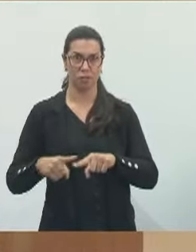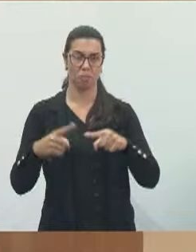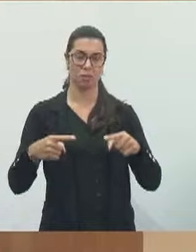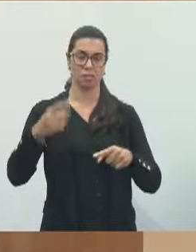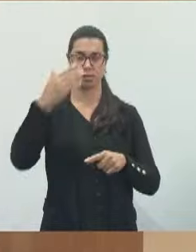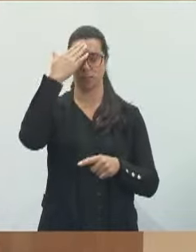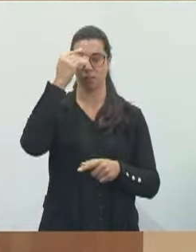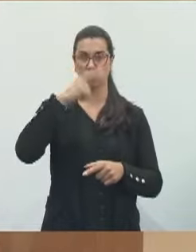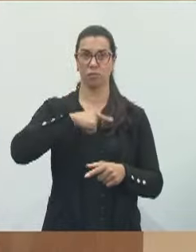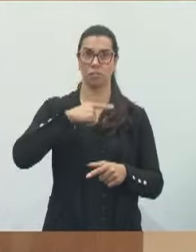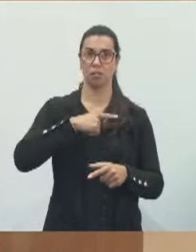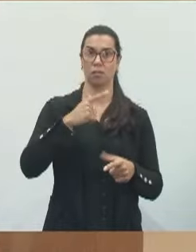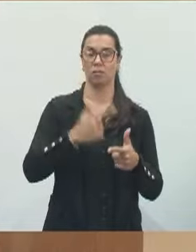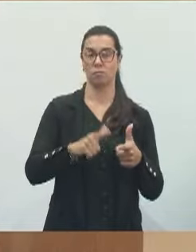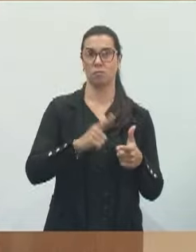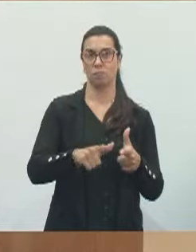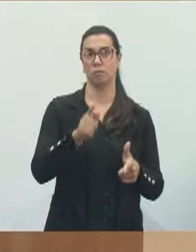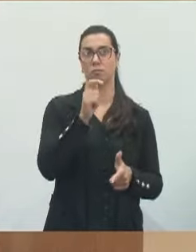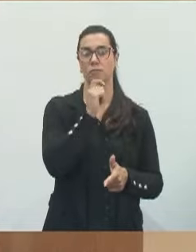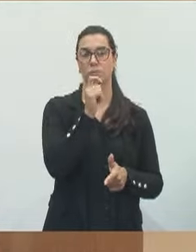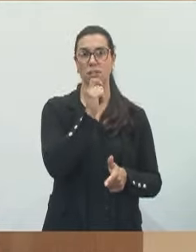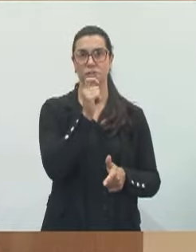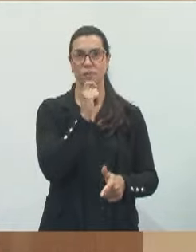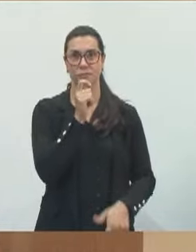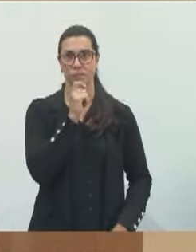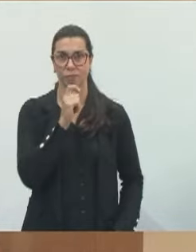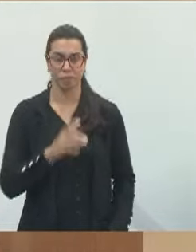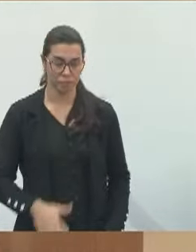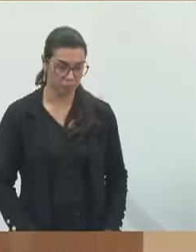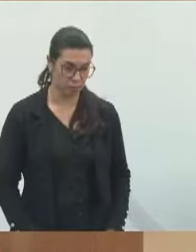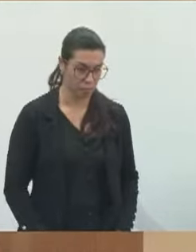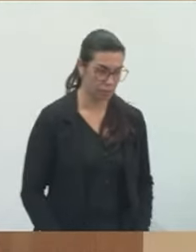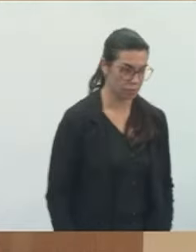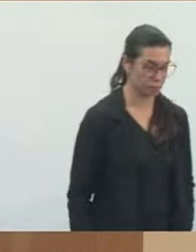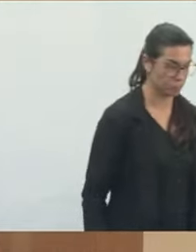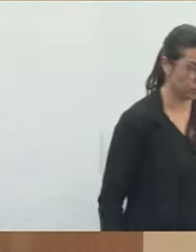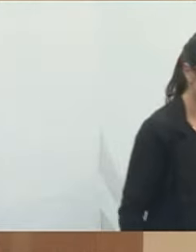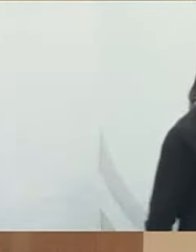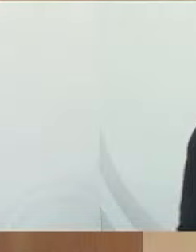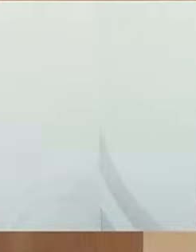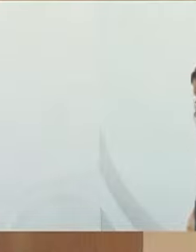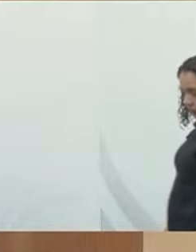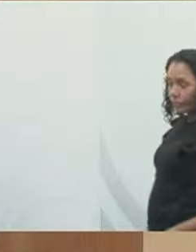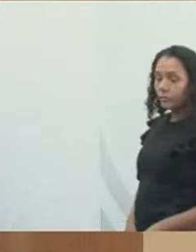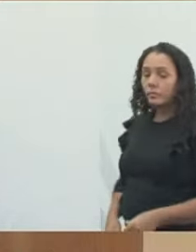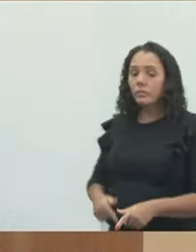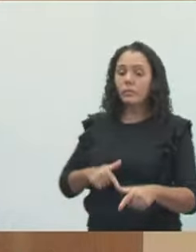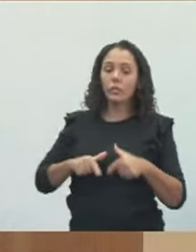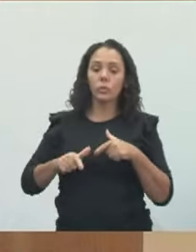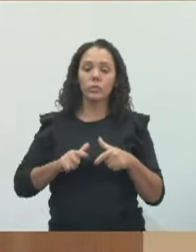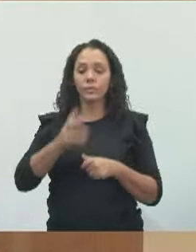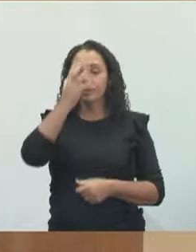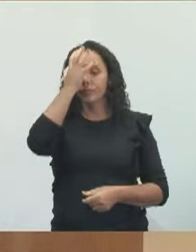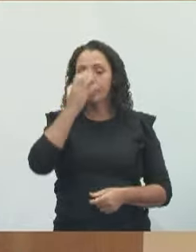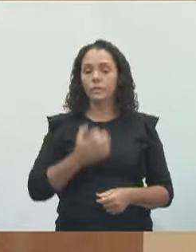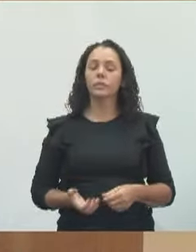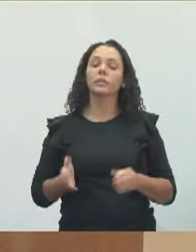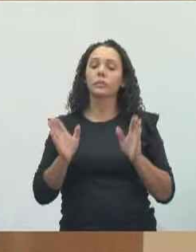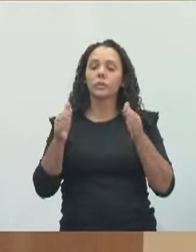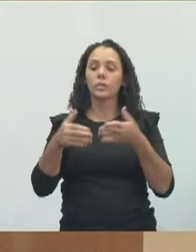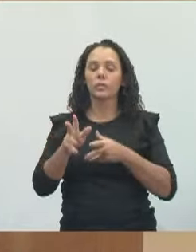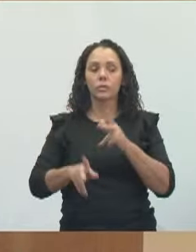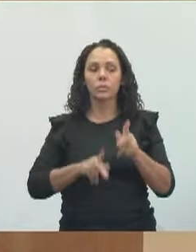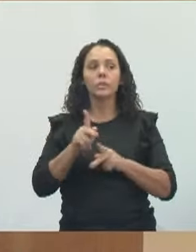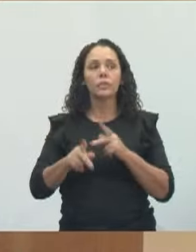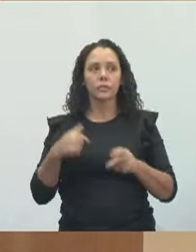existem problemas. Estamos trabalhando para isso, mas um trabalho sério, um trabalho voltado para a comunidade. E o que nós queremos aqui na cidade, de